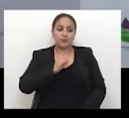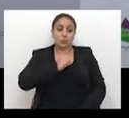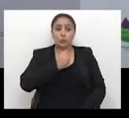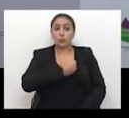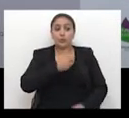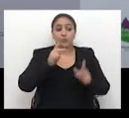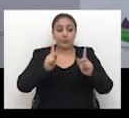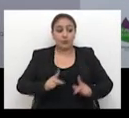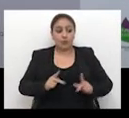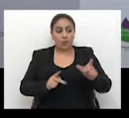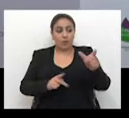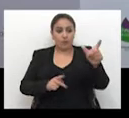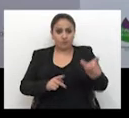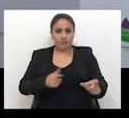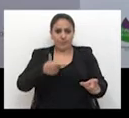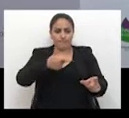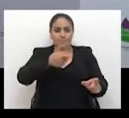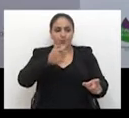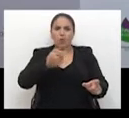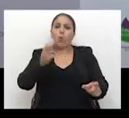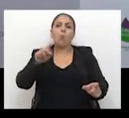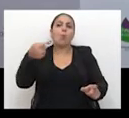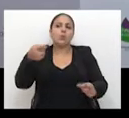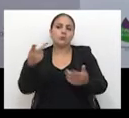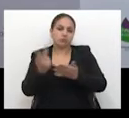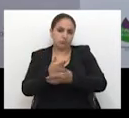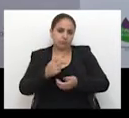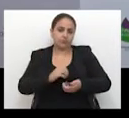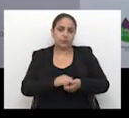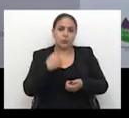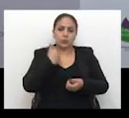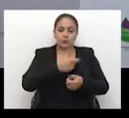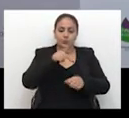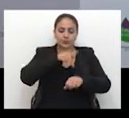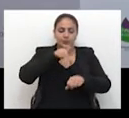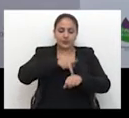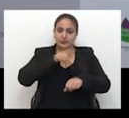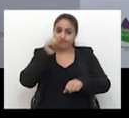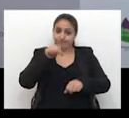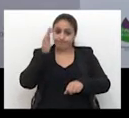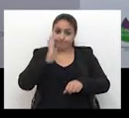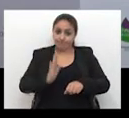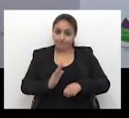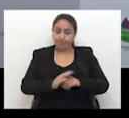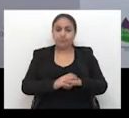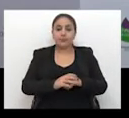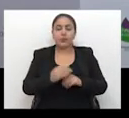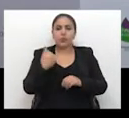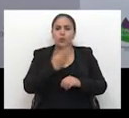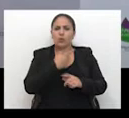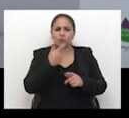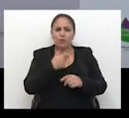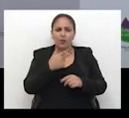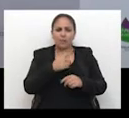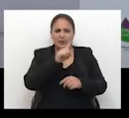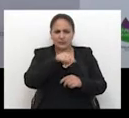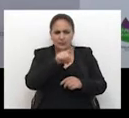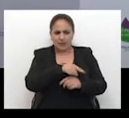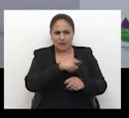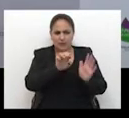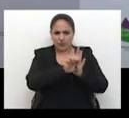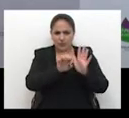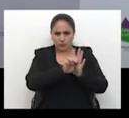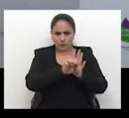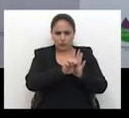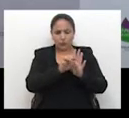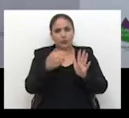homicídios portanto por arma de fogo quando por outras causas nem em nosso país quando a gente fala em revogação do estatuto do